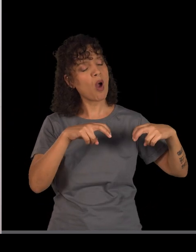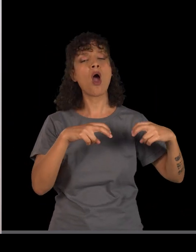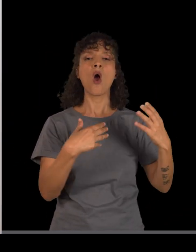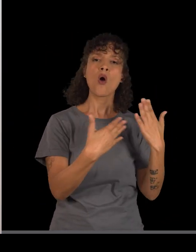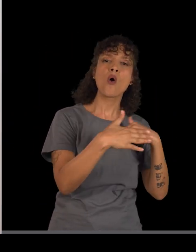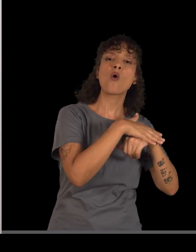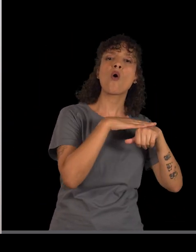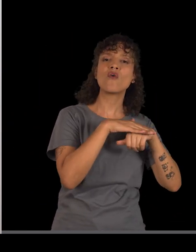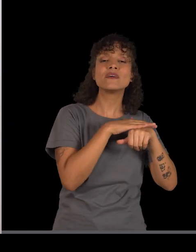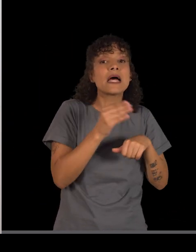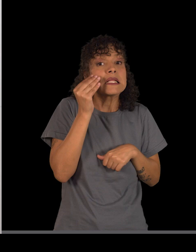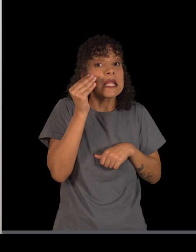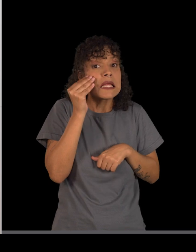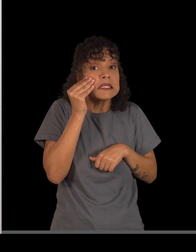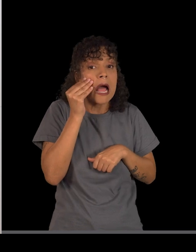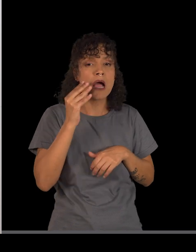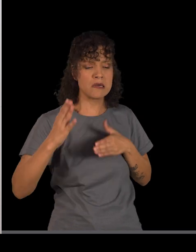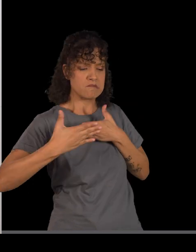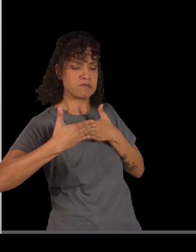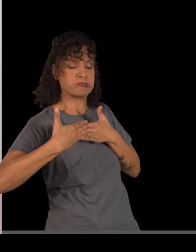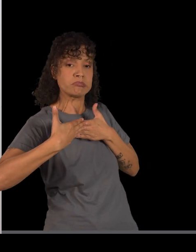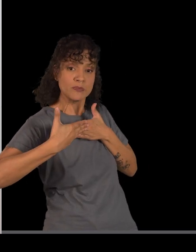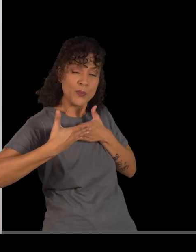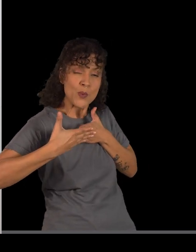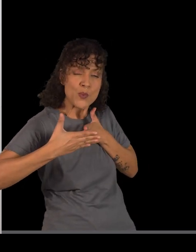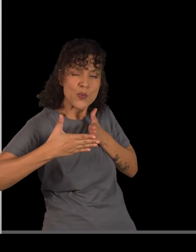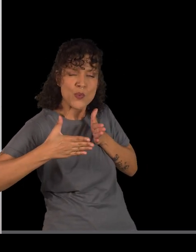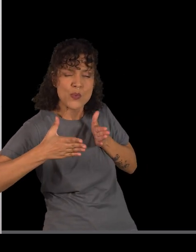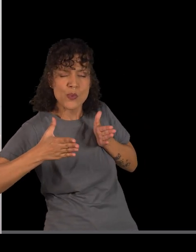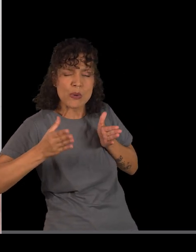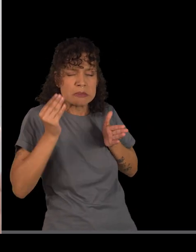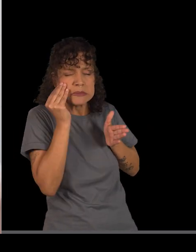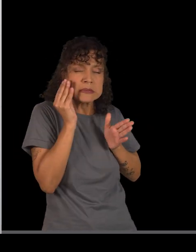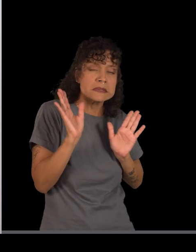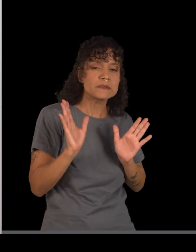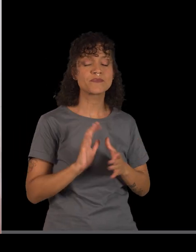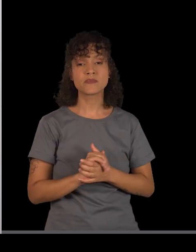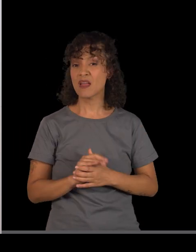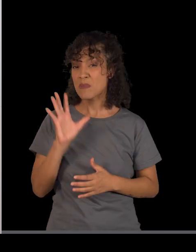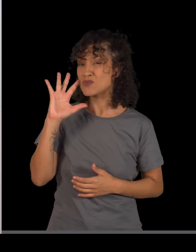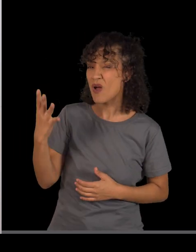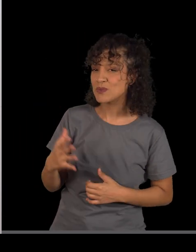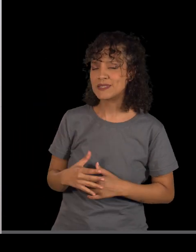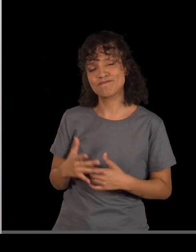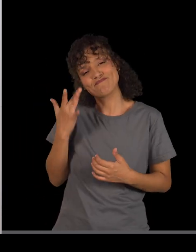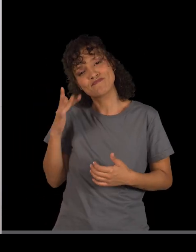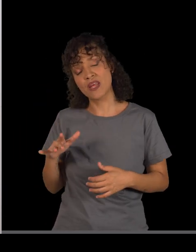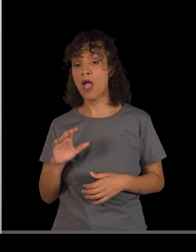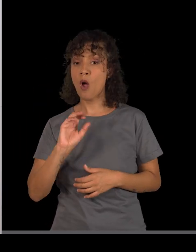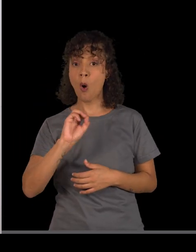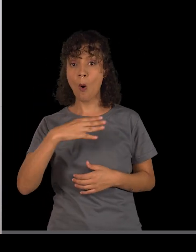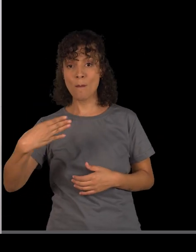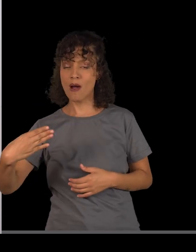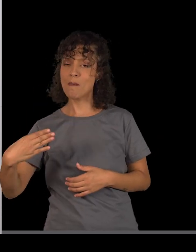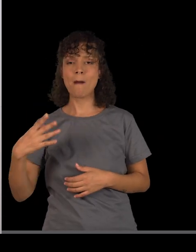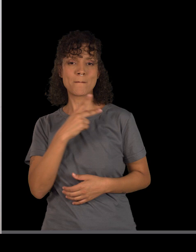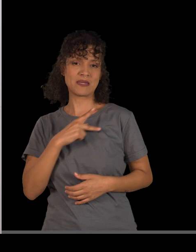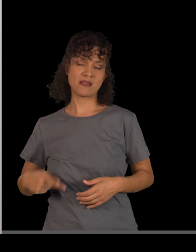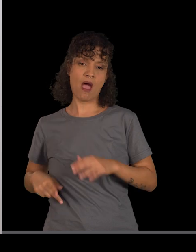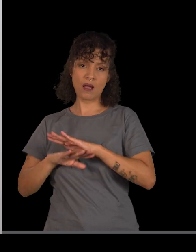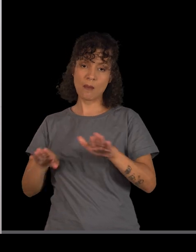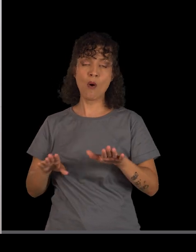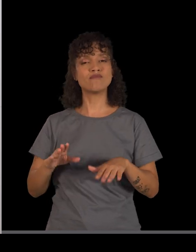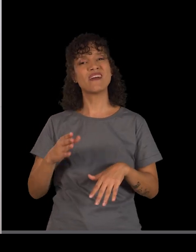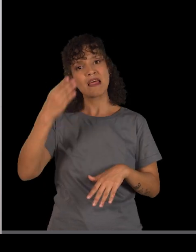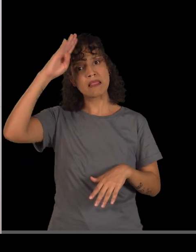e possivelmente ter uma abertura. Só que a gente não sabe o que vai dar. Afinal, o Obama saiu do governo e entrou